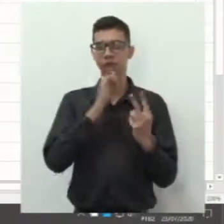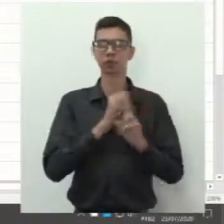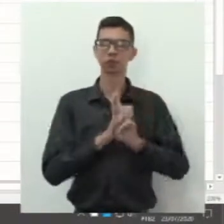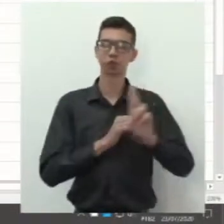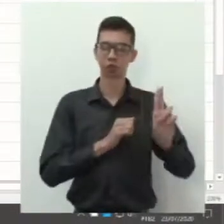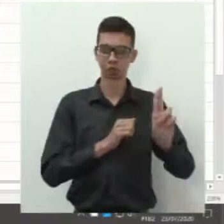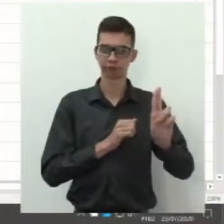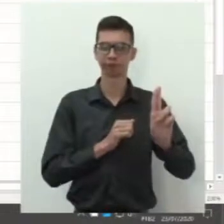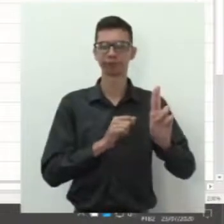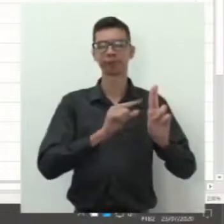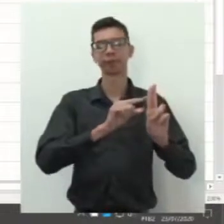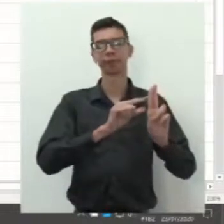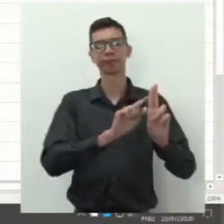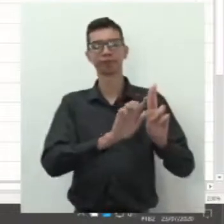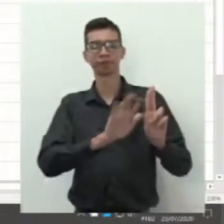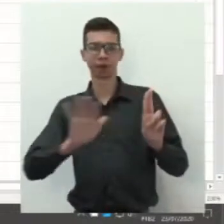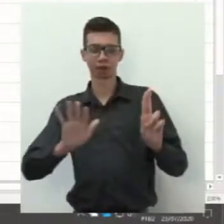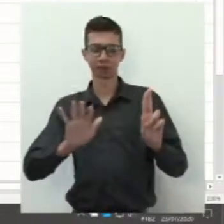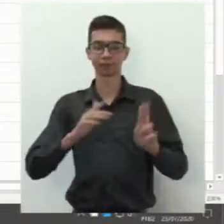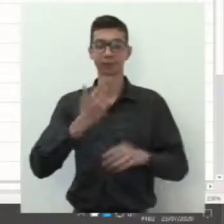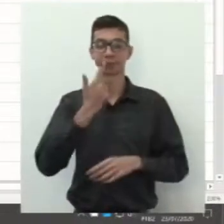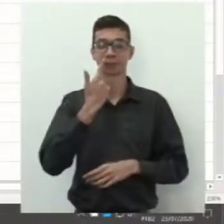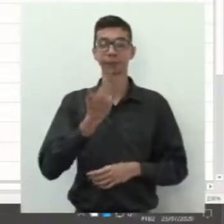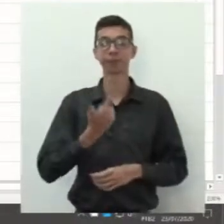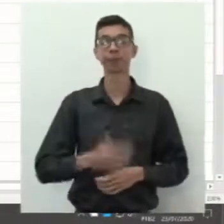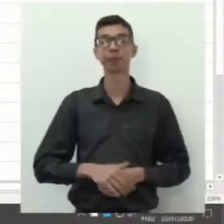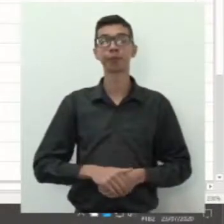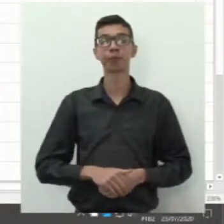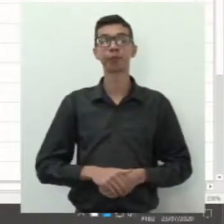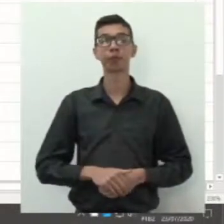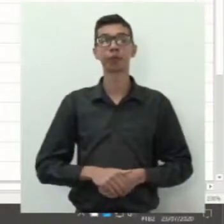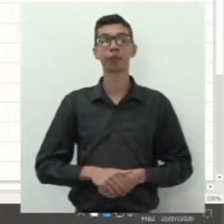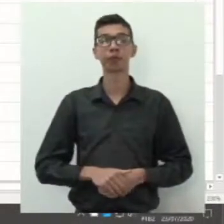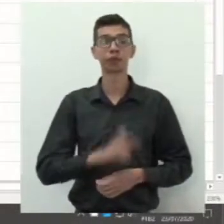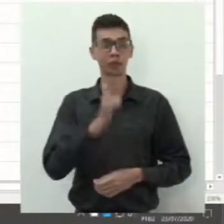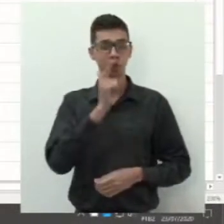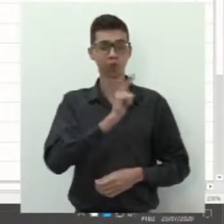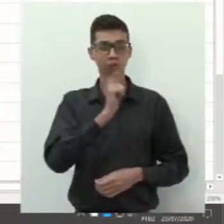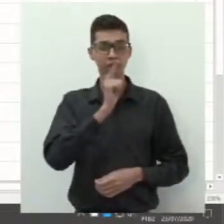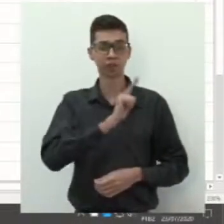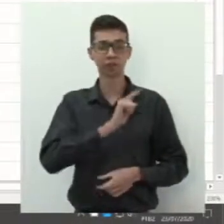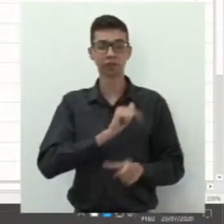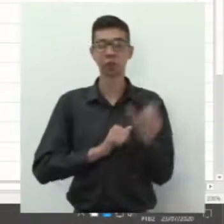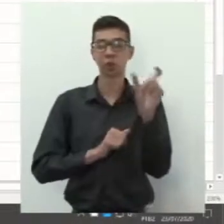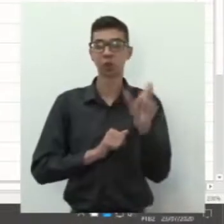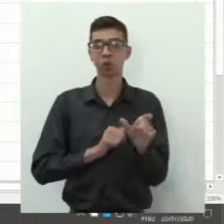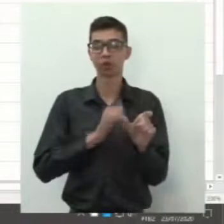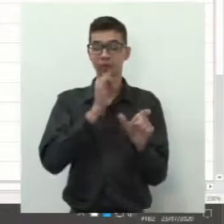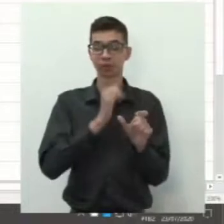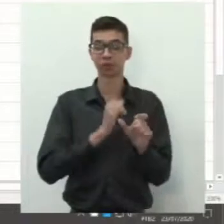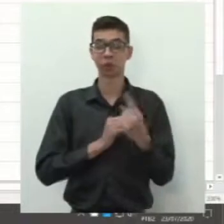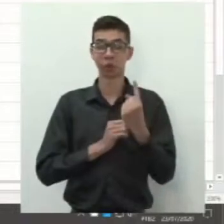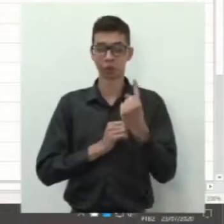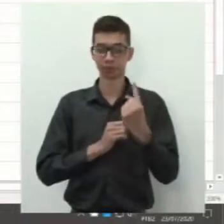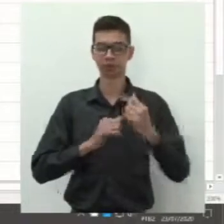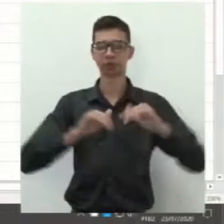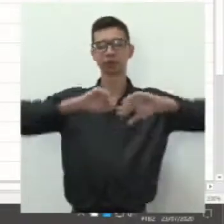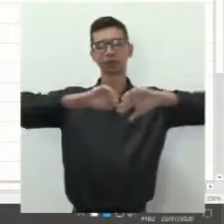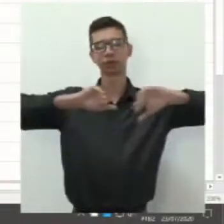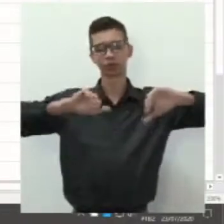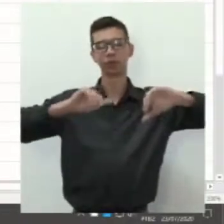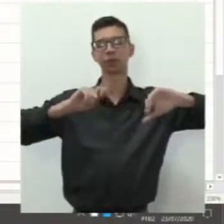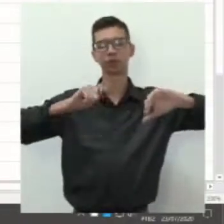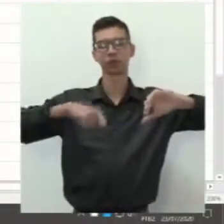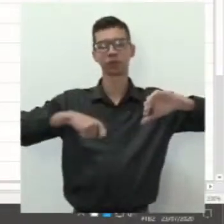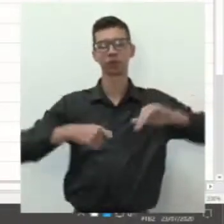tá? Então, eu tenho essa coluna. Eu consigo, se eu quiser, separar essa coluna em duas. Consigo fazer uma coluna para o sobrenome e uma para o